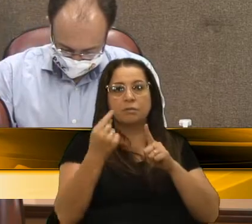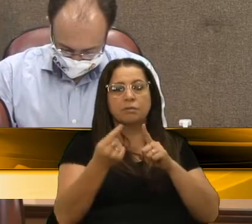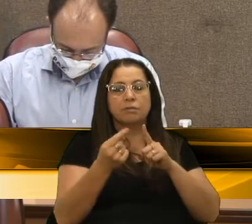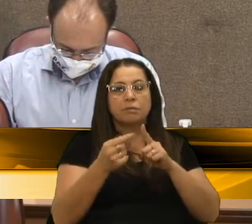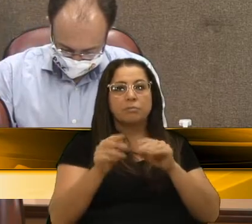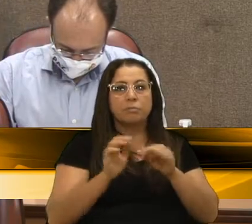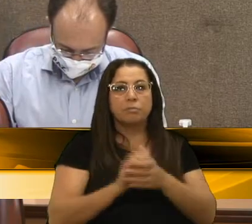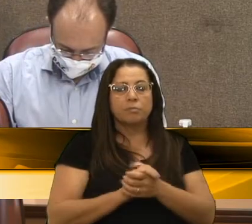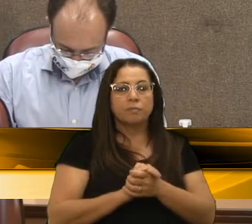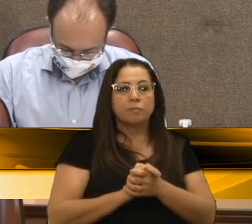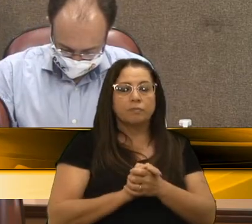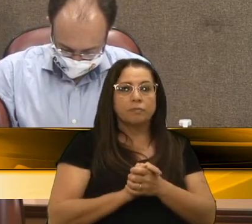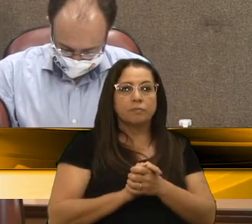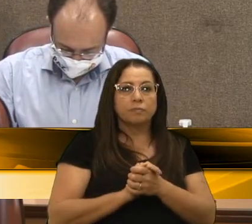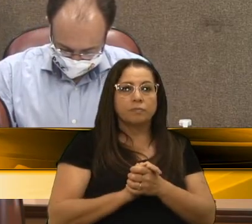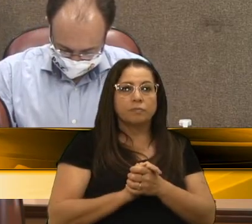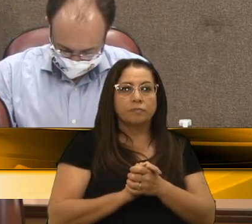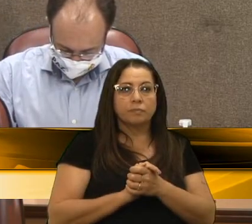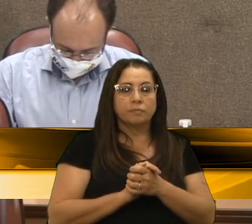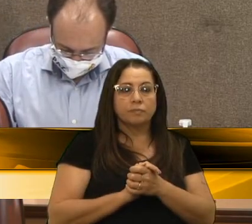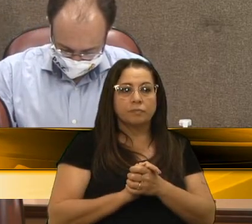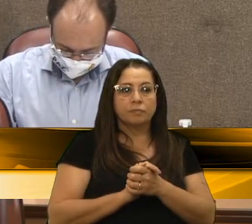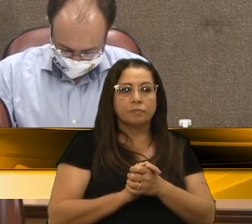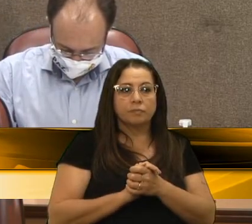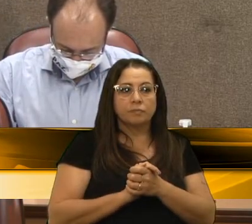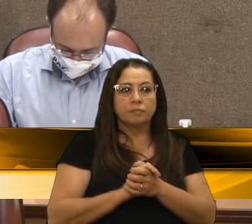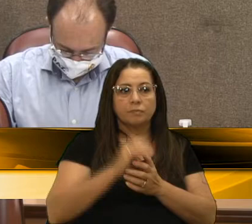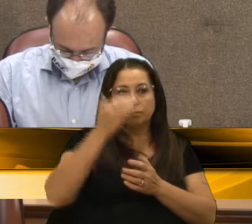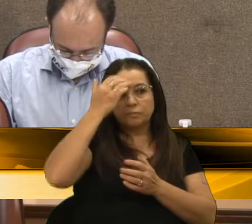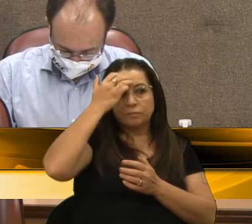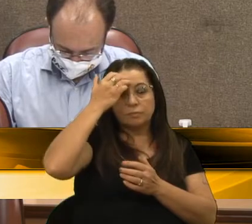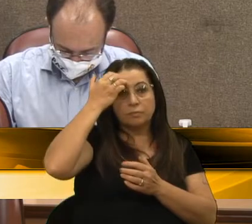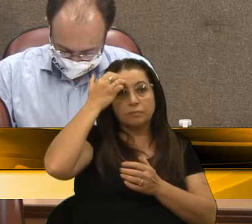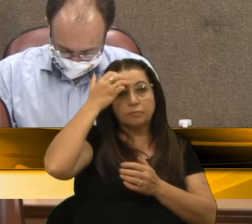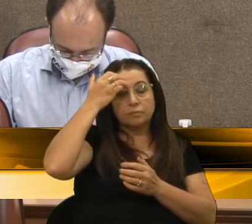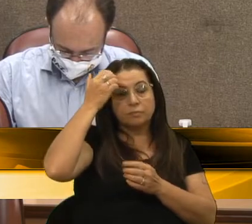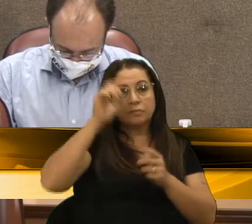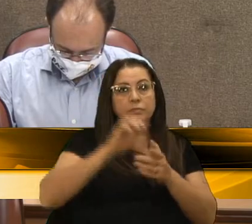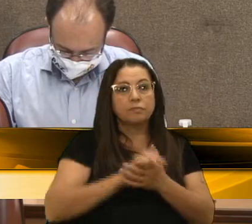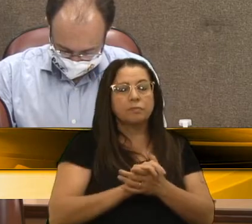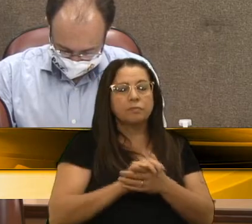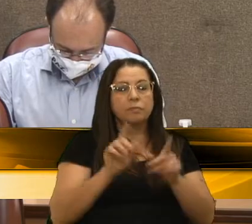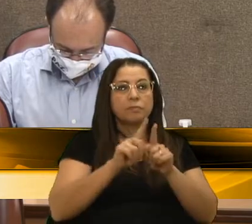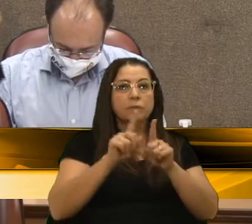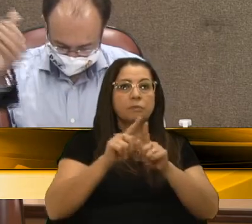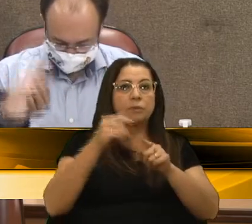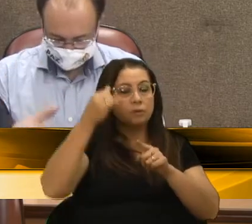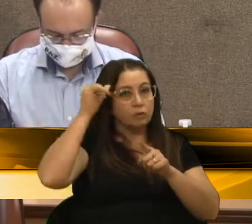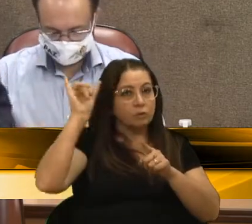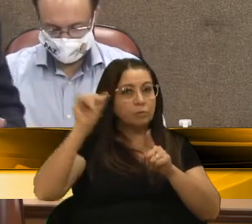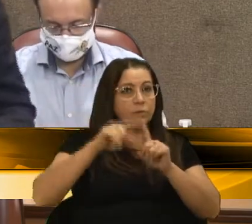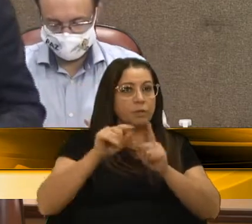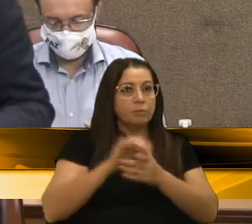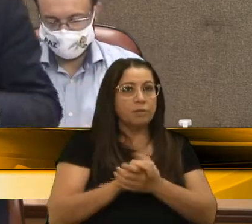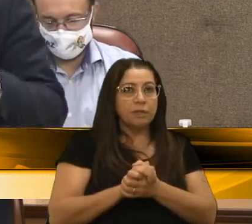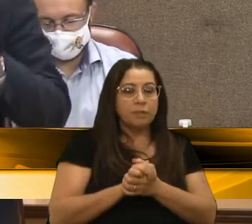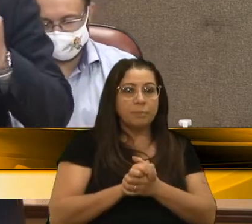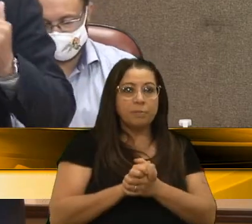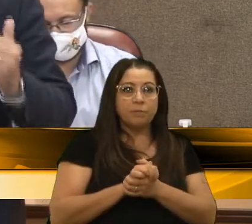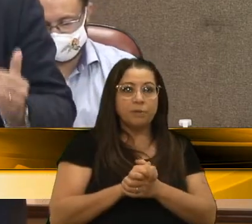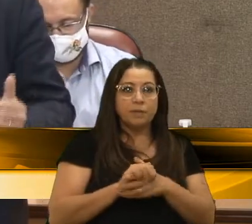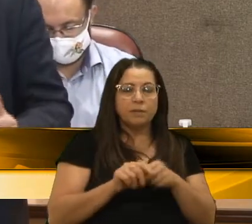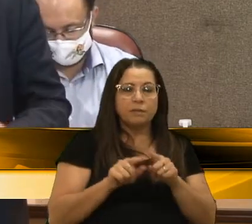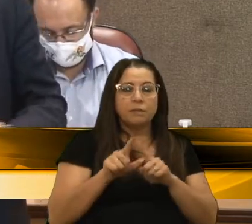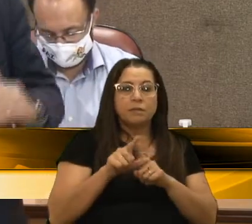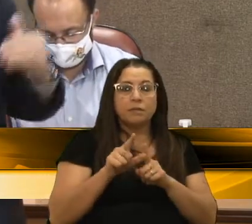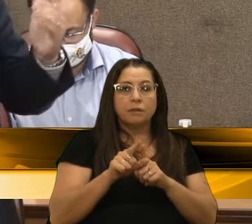uniformização quanto à orientação jurídica, né, da administração municipal, o que pode evitar divergências, né, de